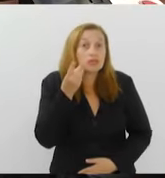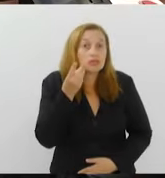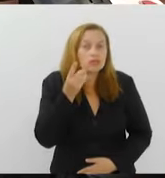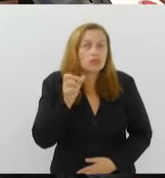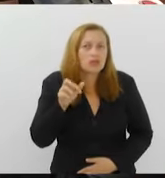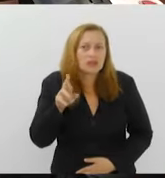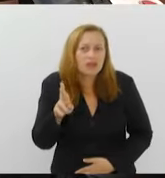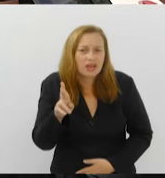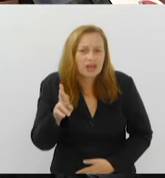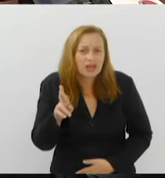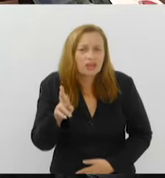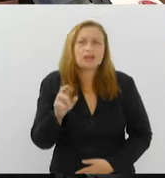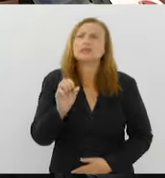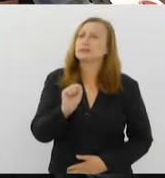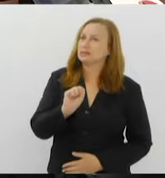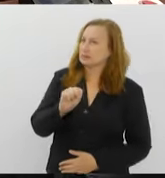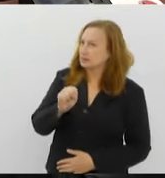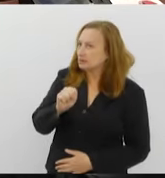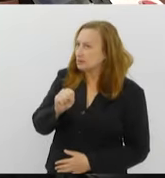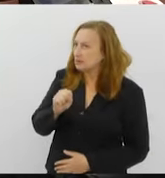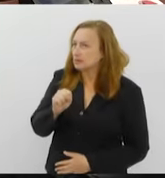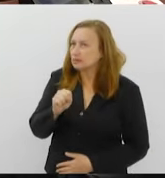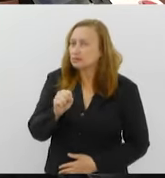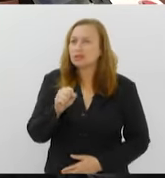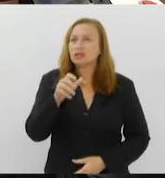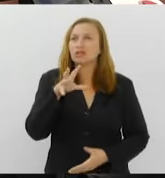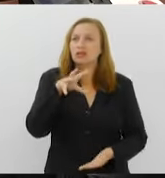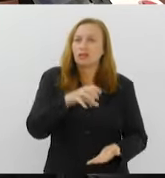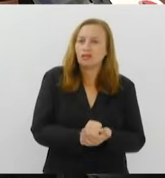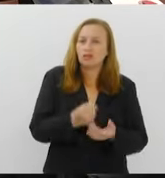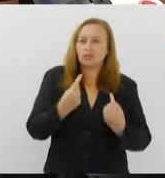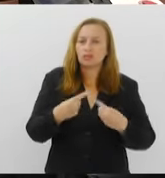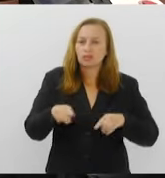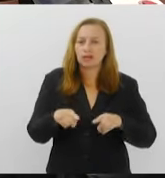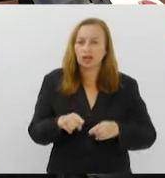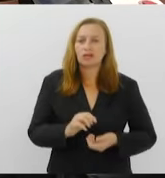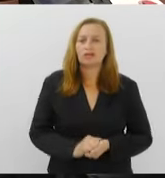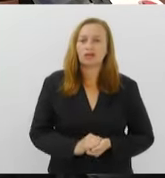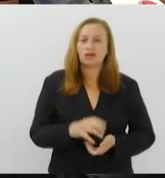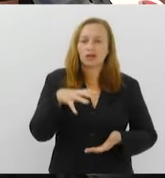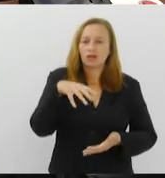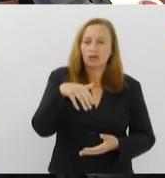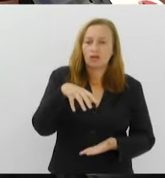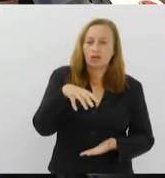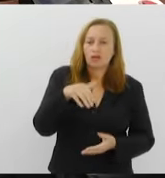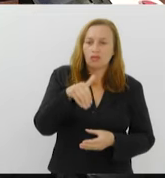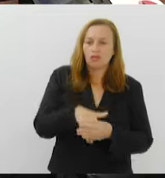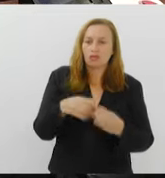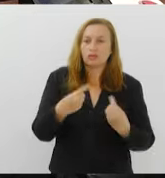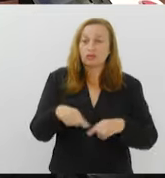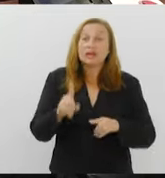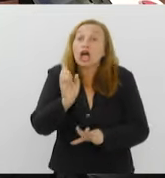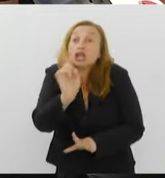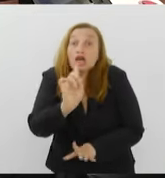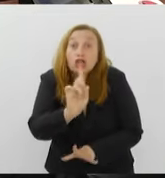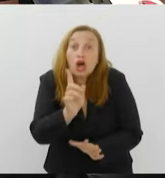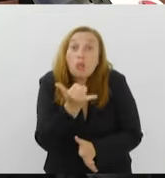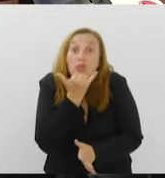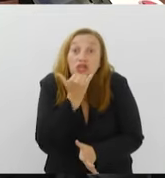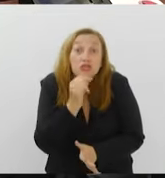Rosenberg? Isso. Por favor. Resista meu voto contrário, por favor. Voto contrário, deputado Rosenberg, está conseguindo. Não,